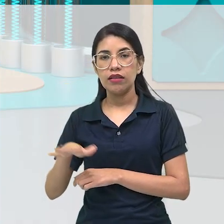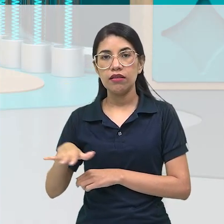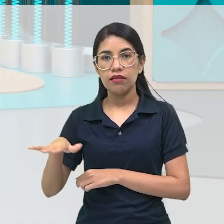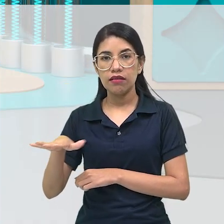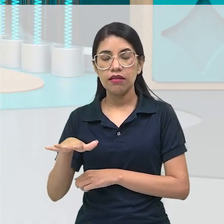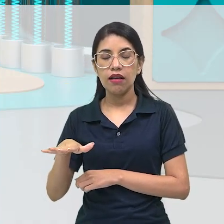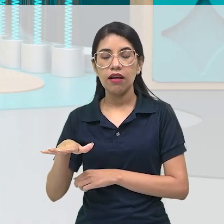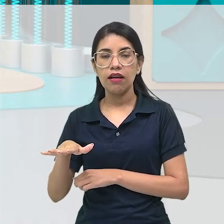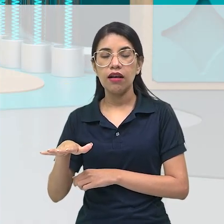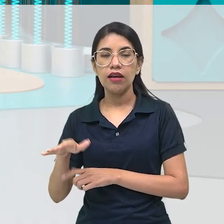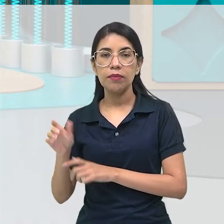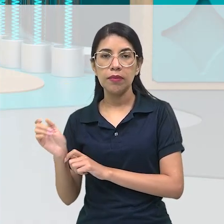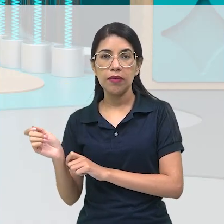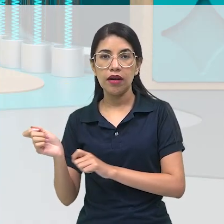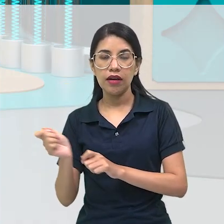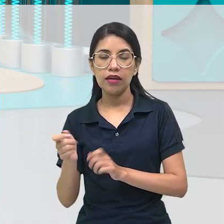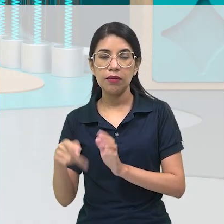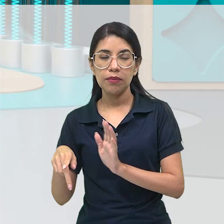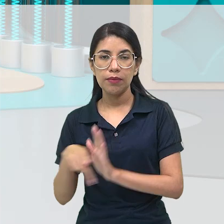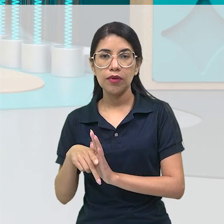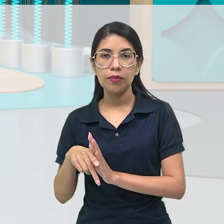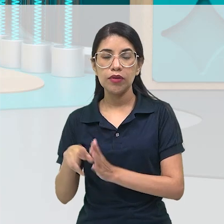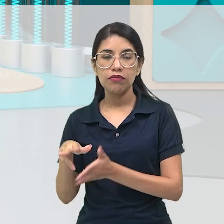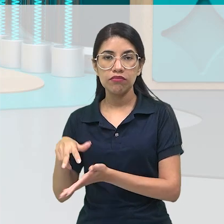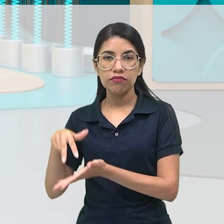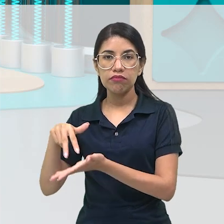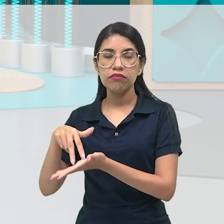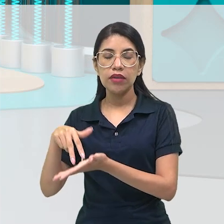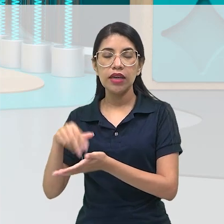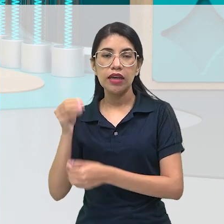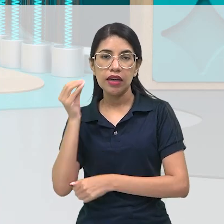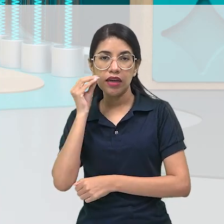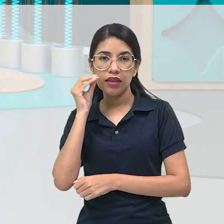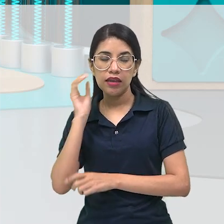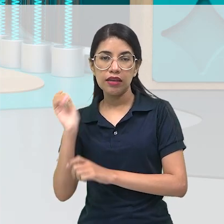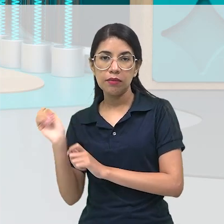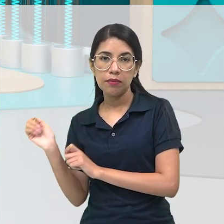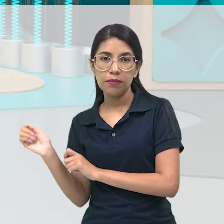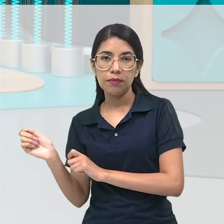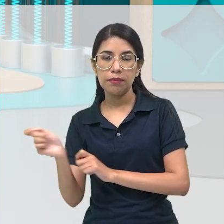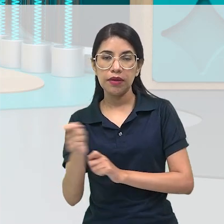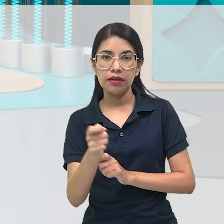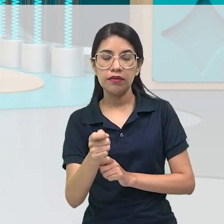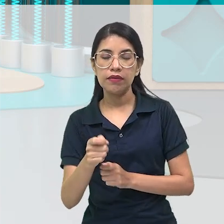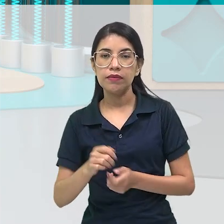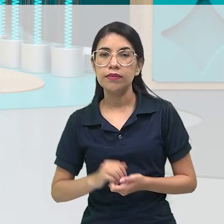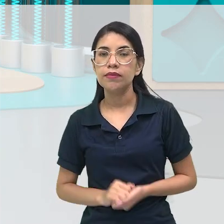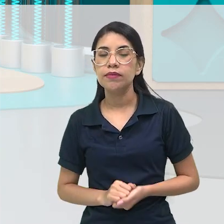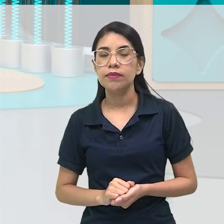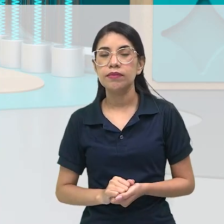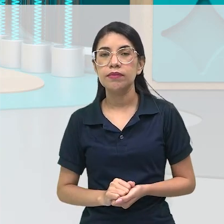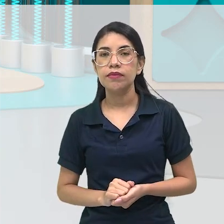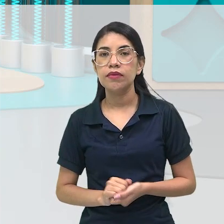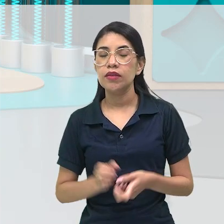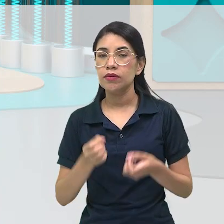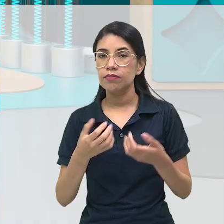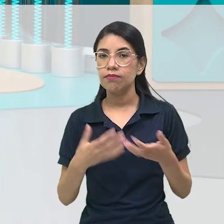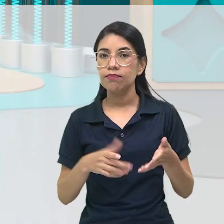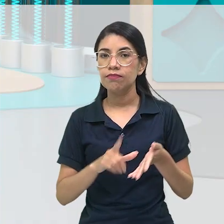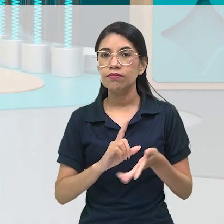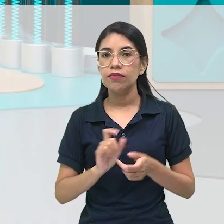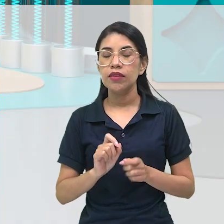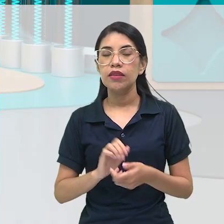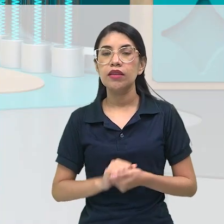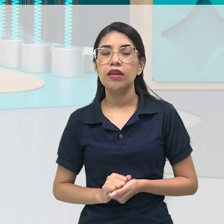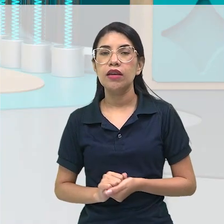áreas destinadas a ele e tenta rebater a bola com um bastão. Então, como eu falei para vocês, o